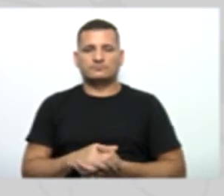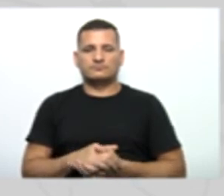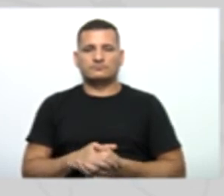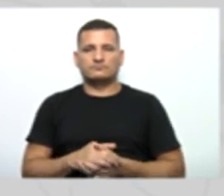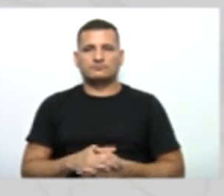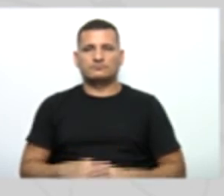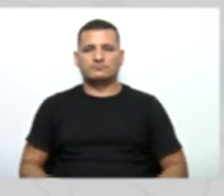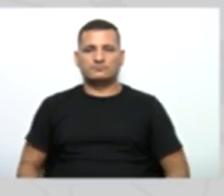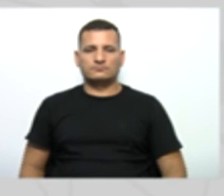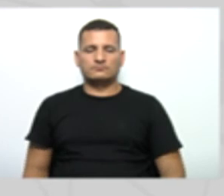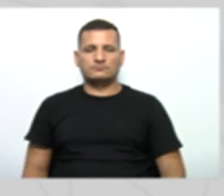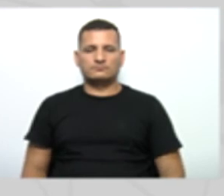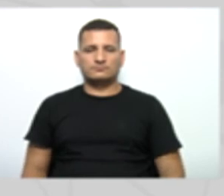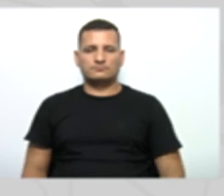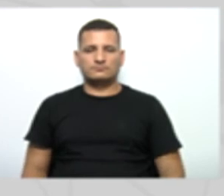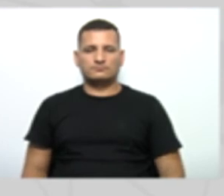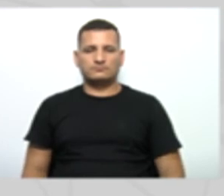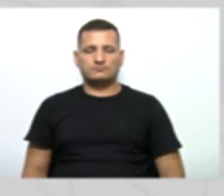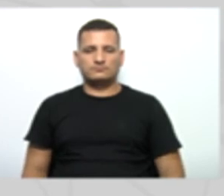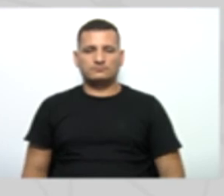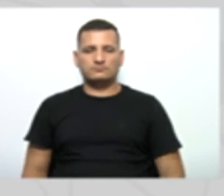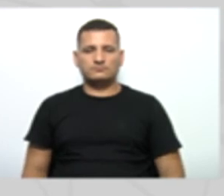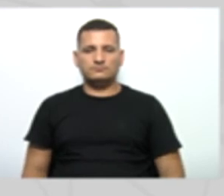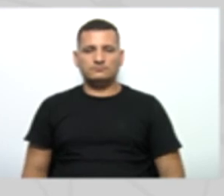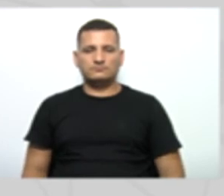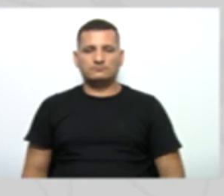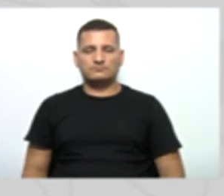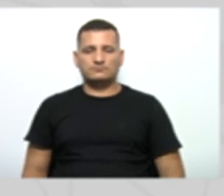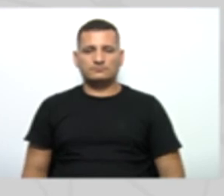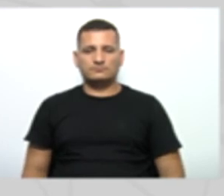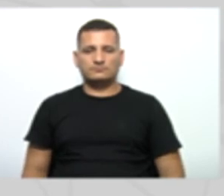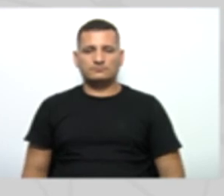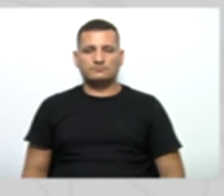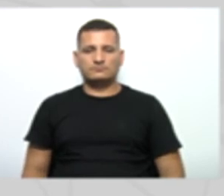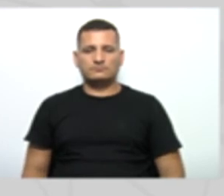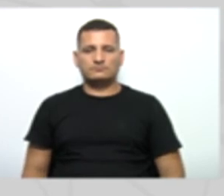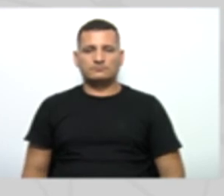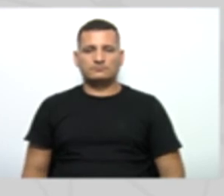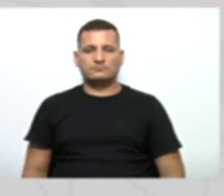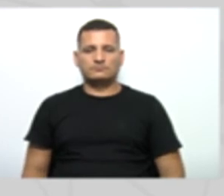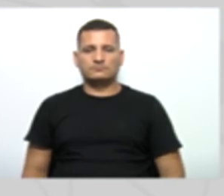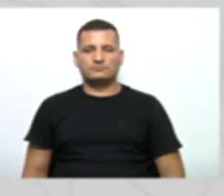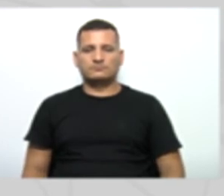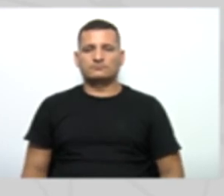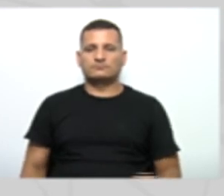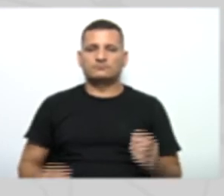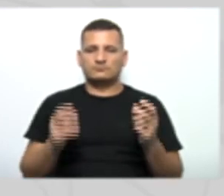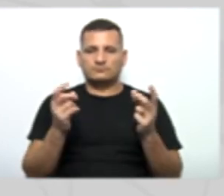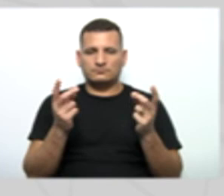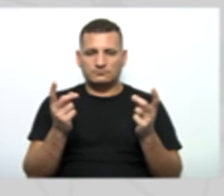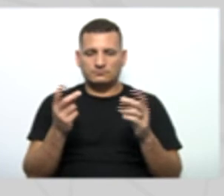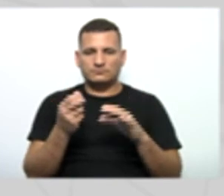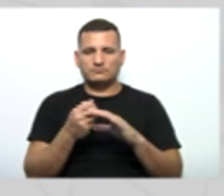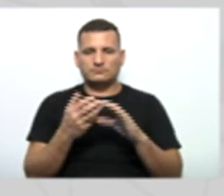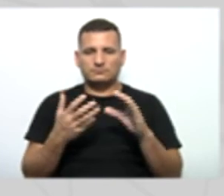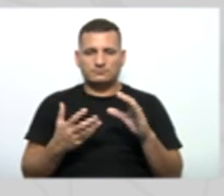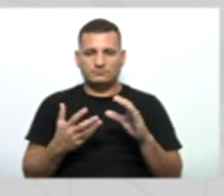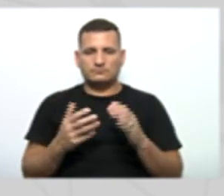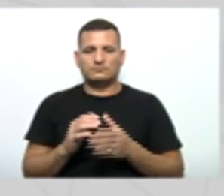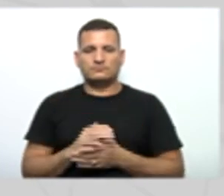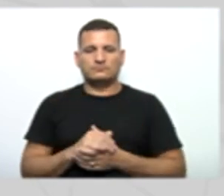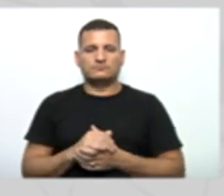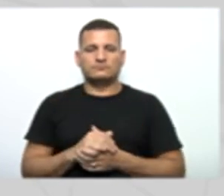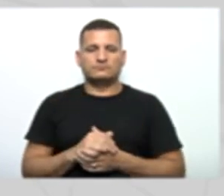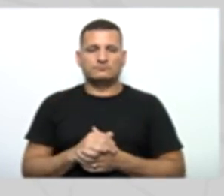Aqui, ó. Esqueçam essa parte do meio aqui, ó. Venda, os atributos, certo? Vendedor, os